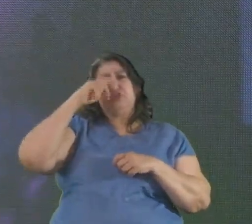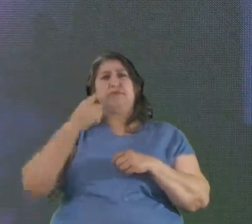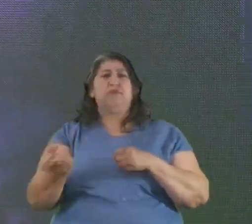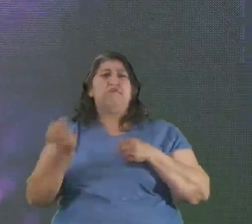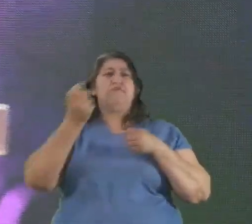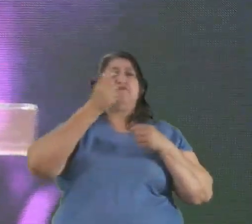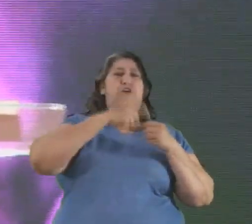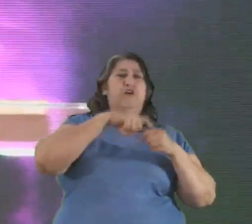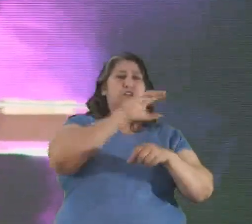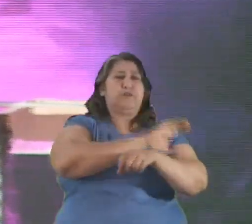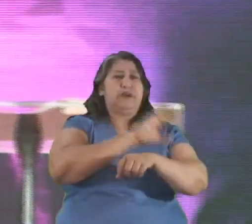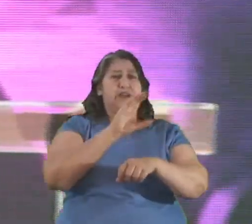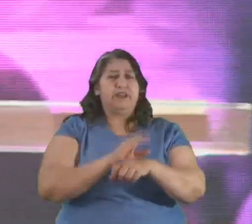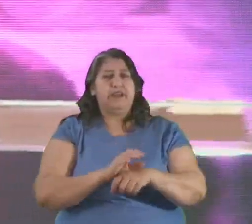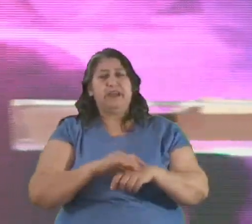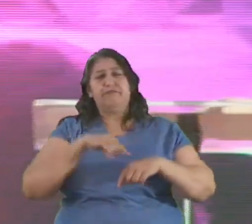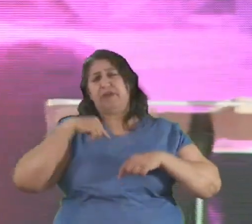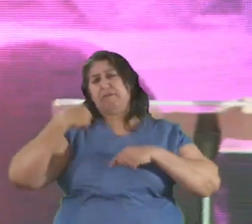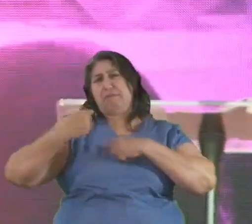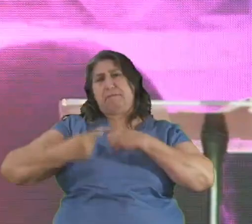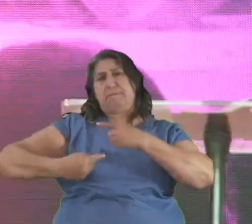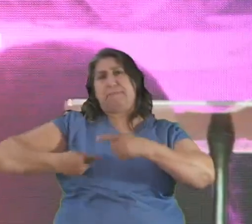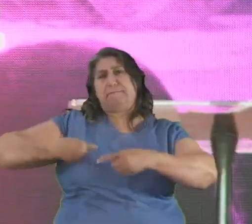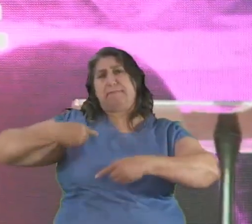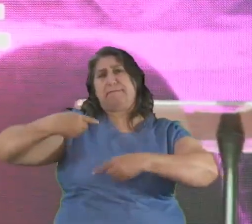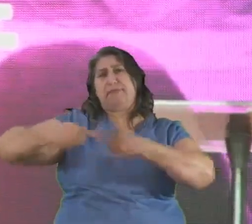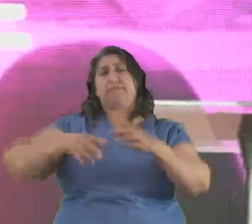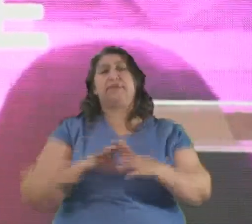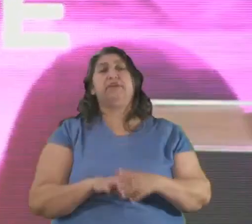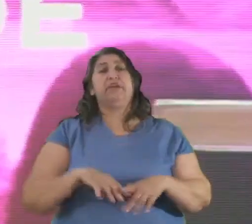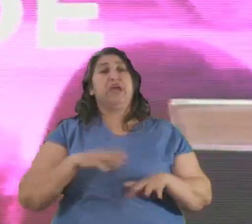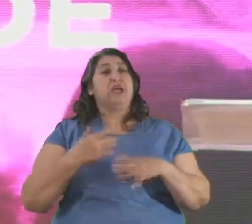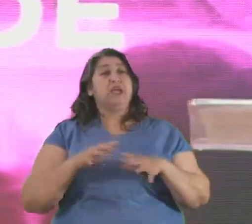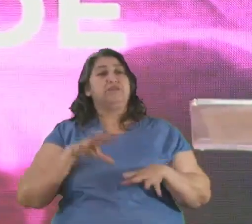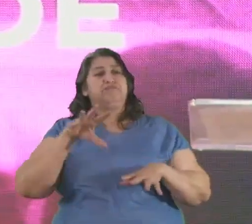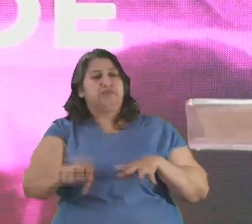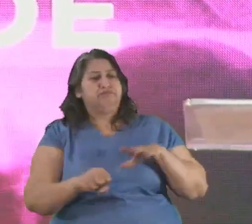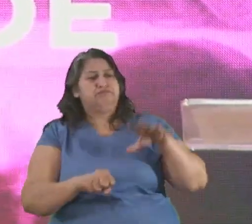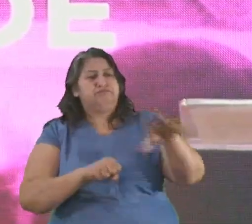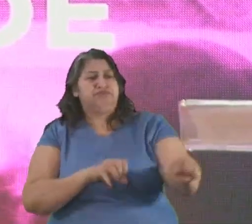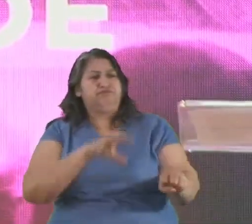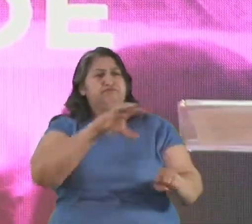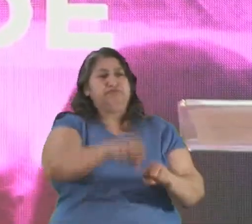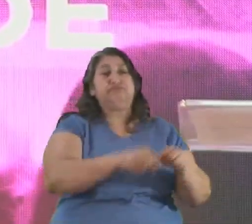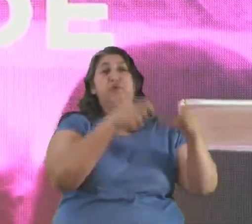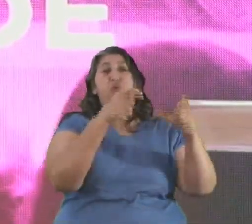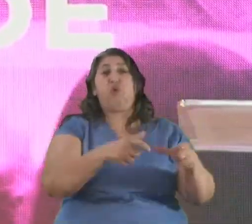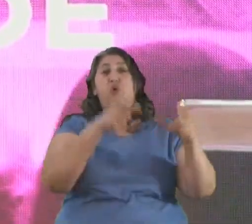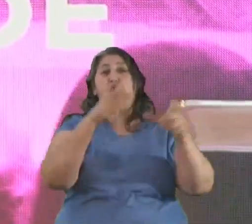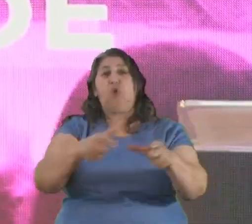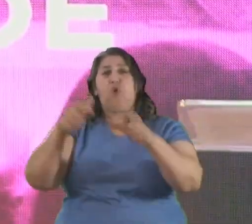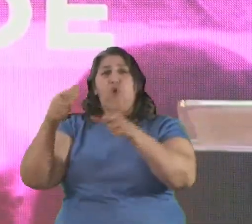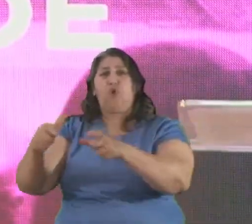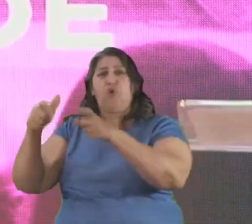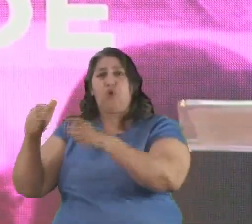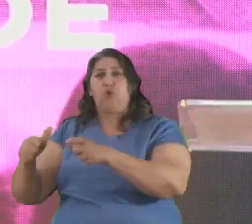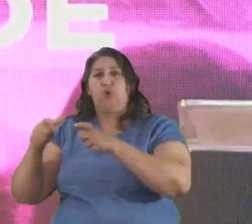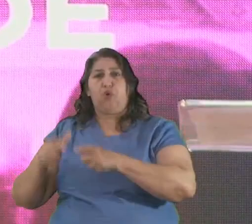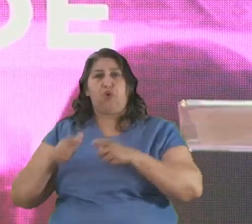e a história vai se desenvolvendo. Eles vão ocupando aquela